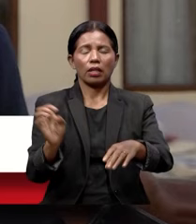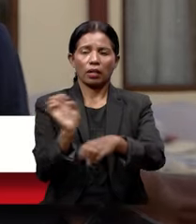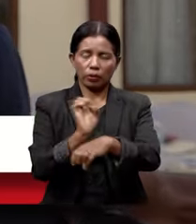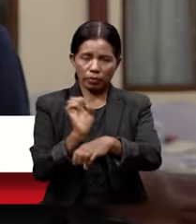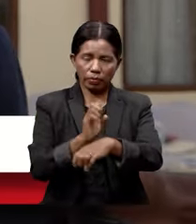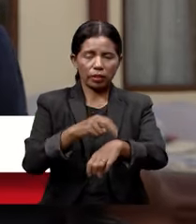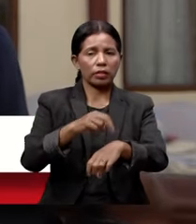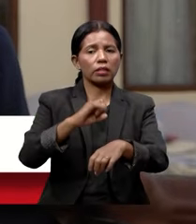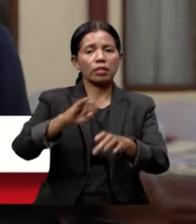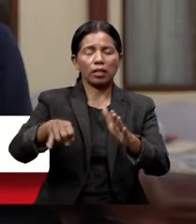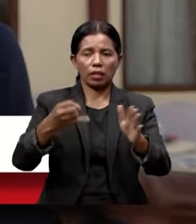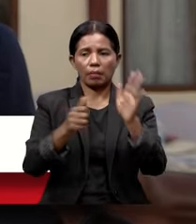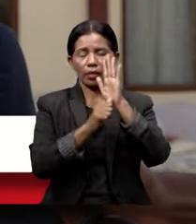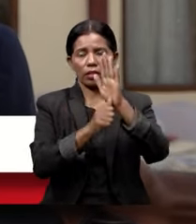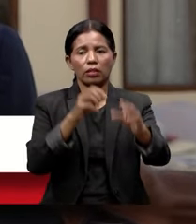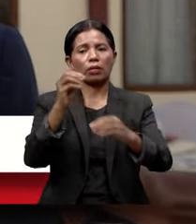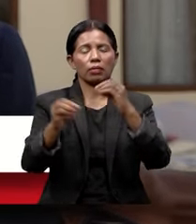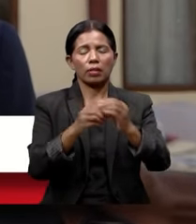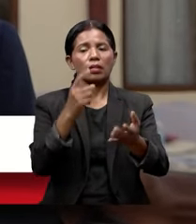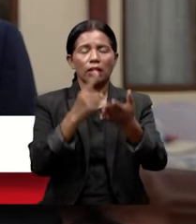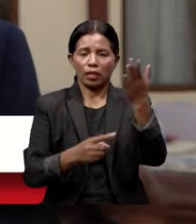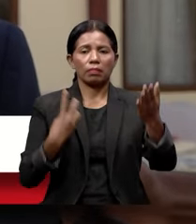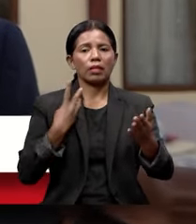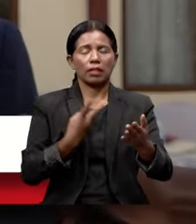geral, apresentação com a estratégia ser metida com a